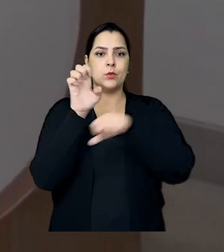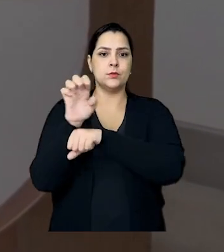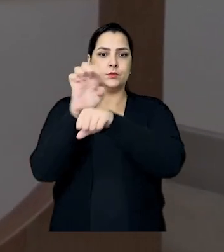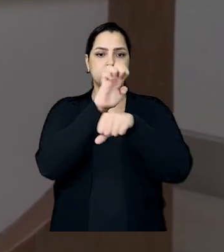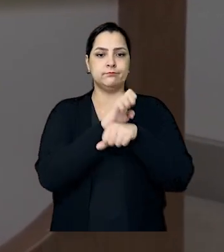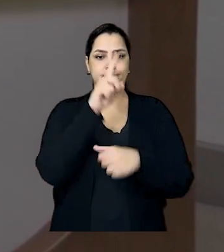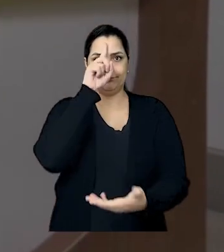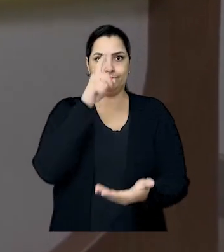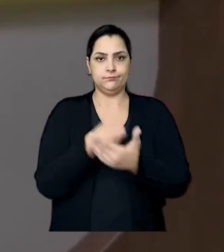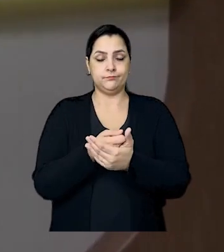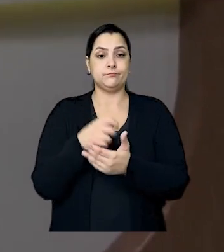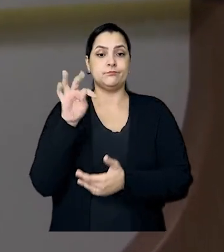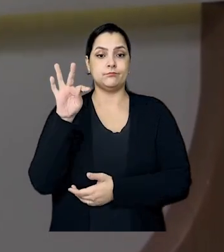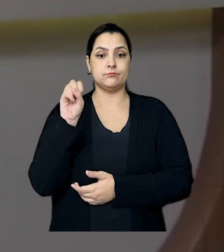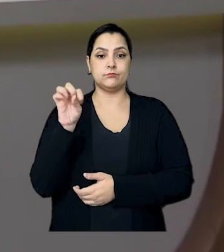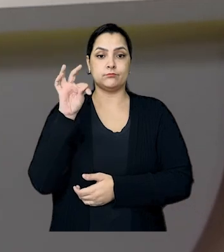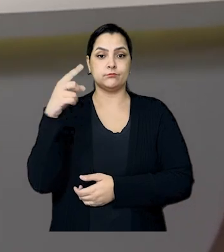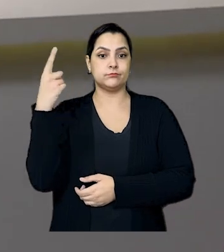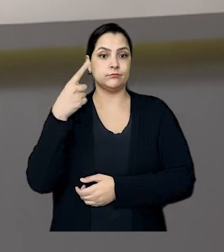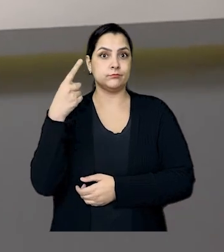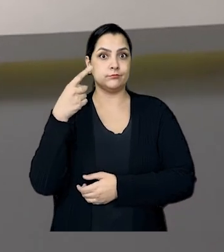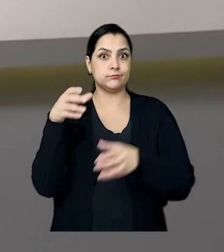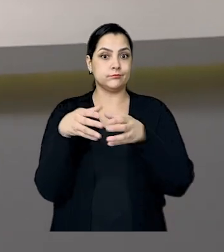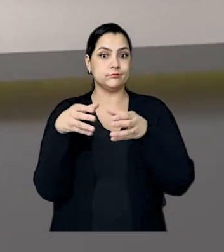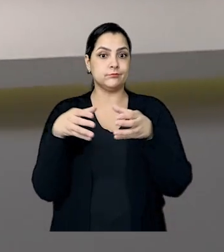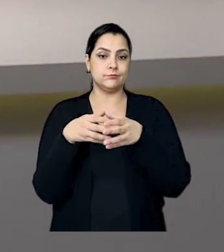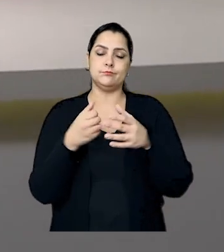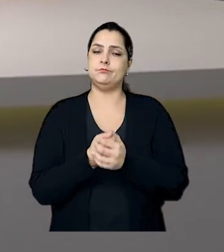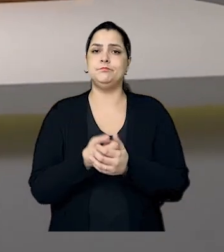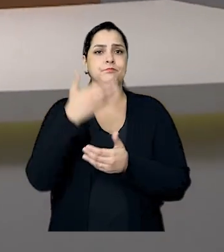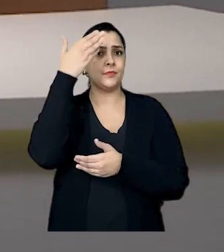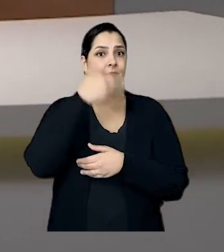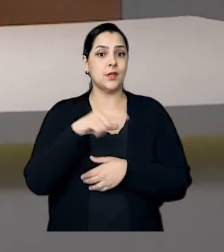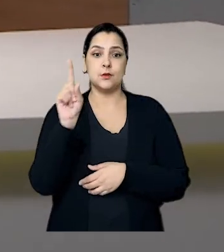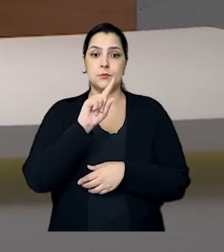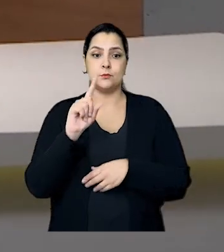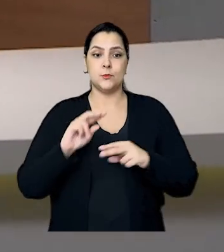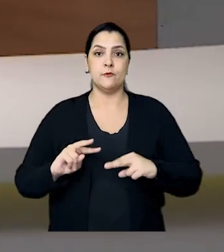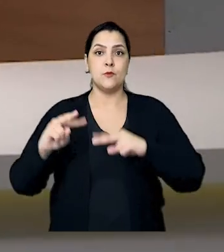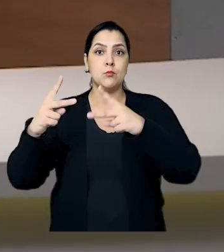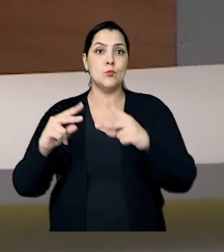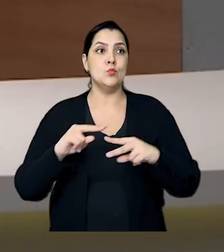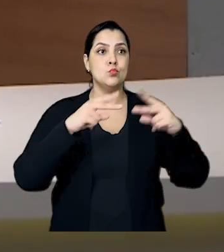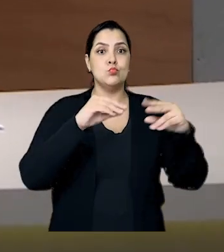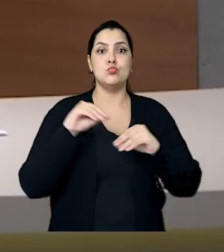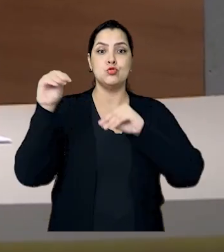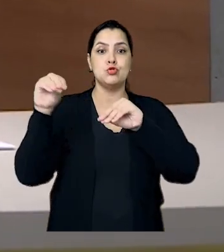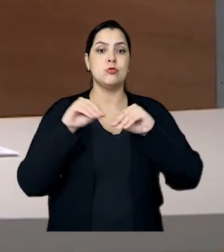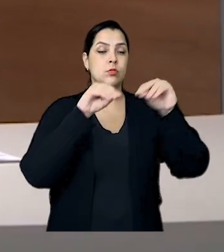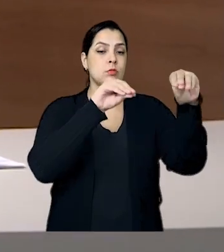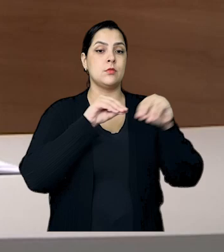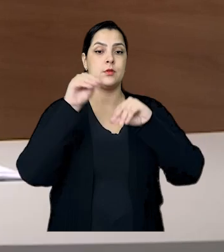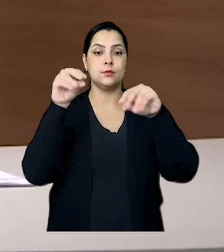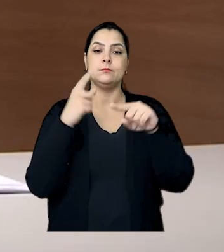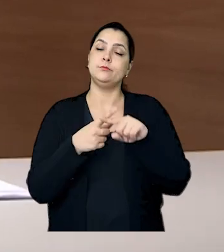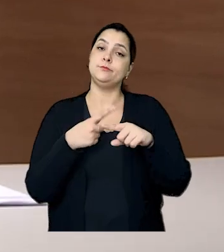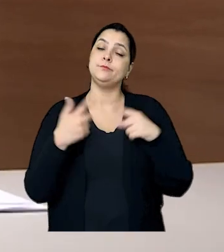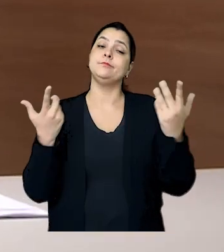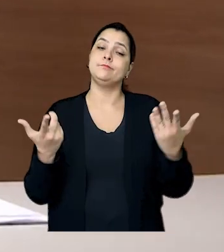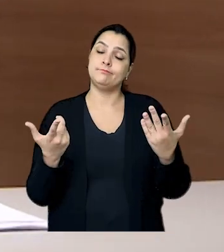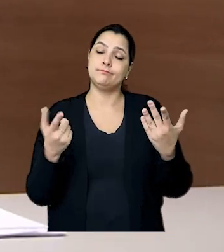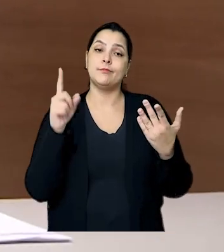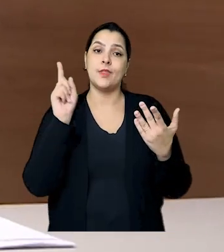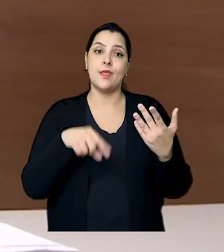decisão da primeira turma do Tribunal Superior do Trabalho segundo colegiado não ficou comprovada a mudança de domicílio um dos elementos que